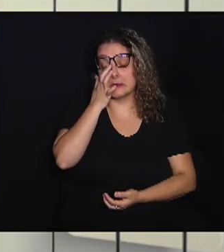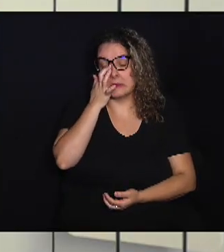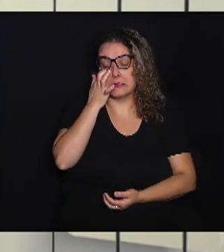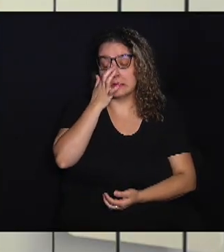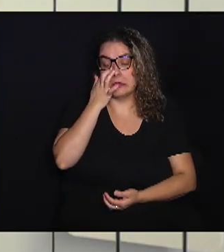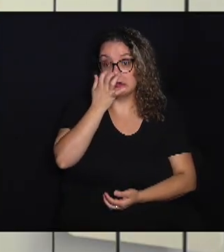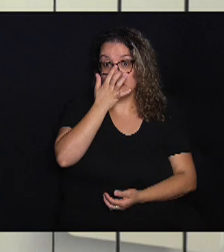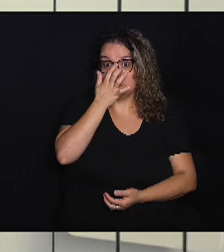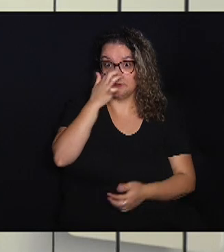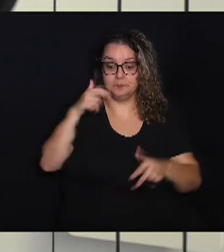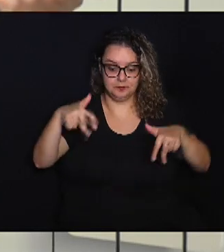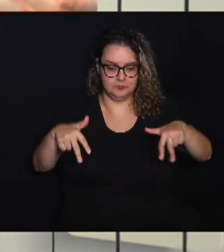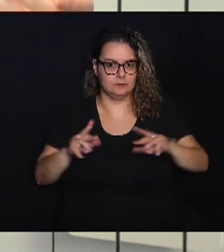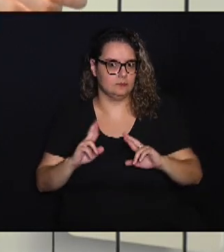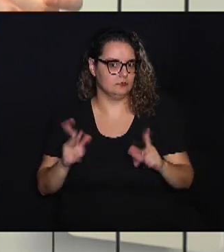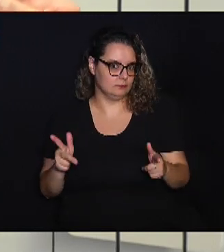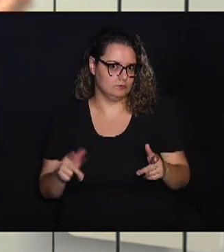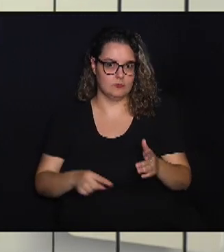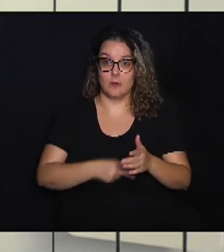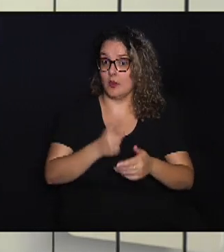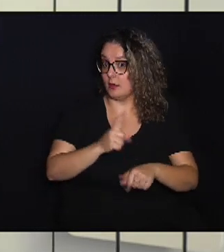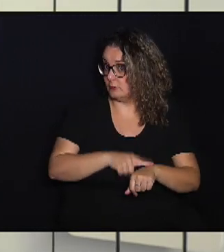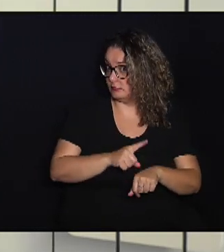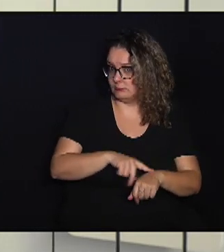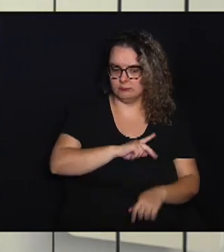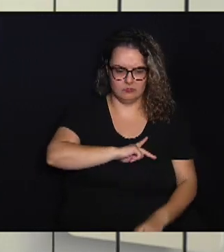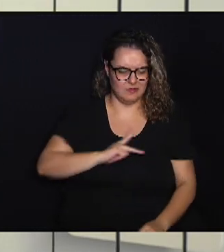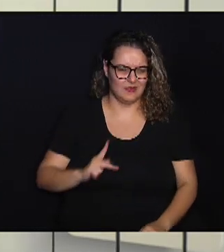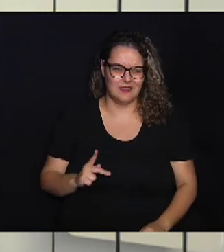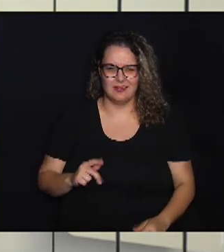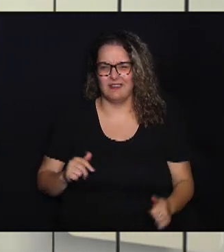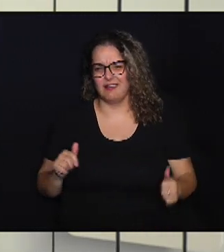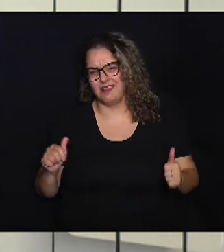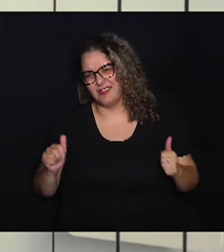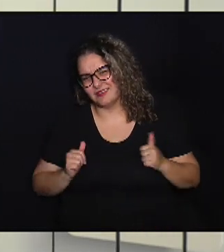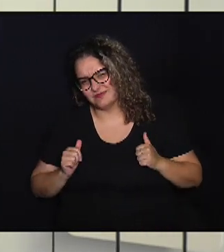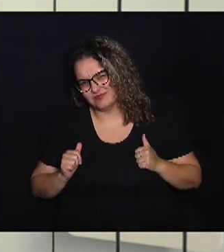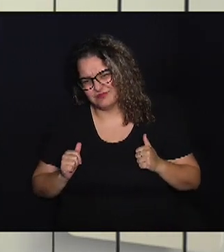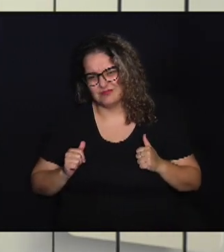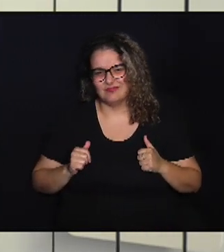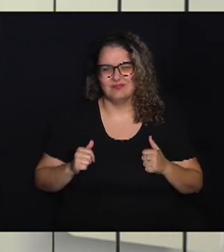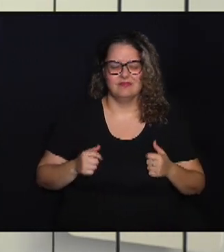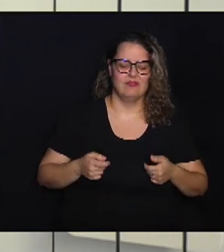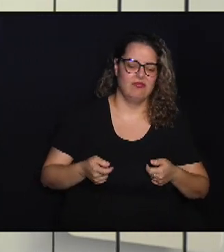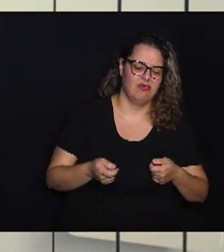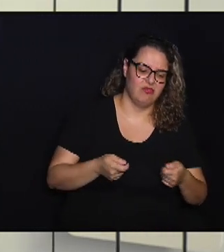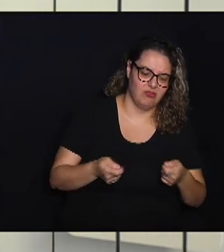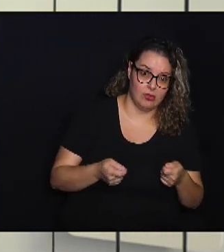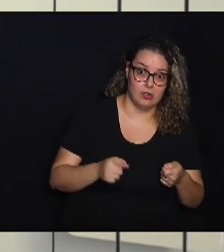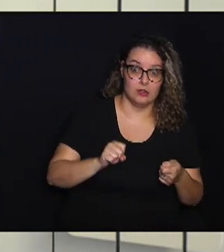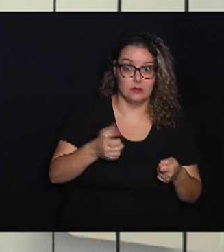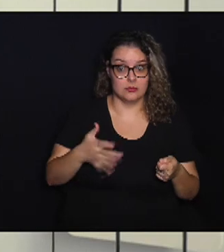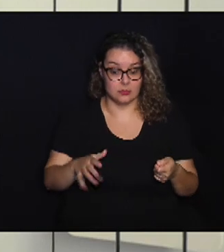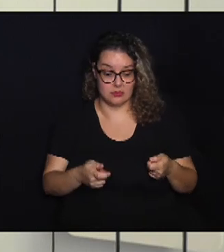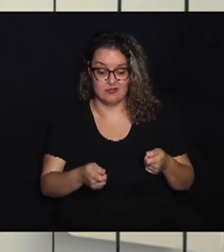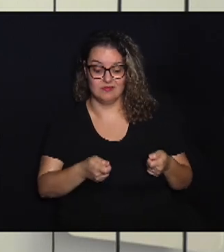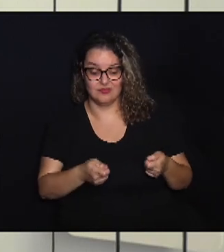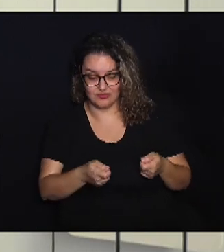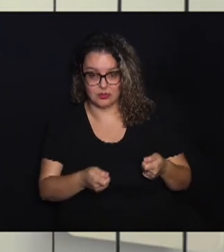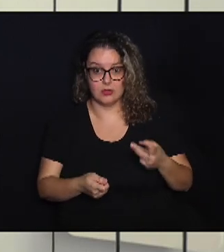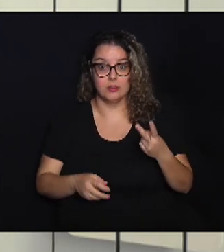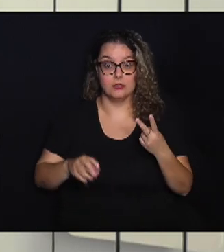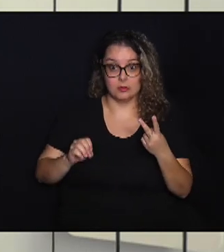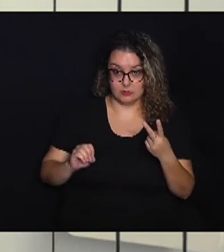Atuações distintas, né? No primeiro tempo, uma Ponte Preta apática foi amplamente dominada pelo Santos, que fez 2-0